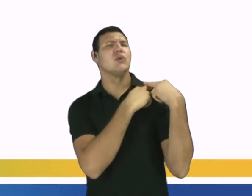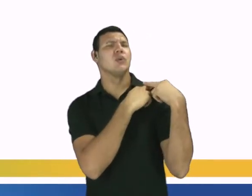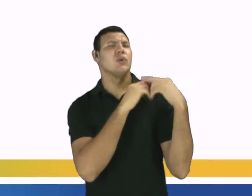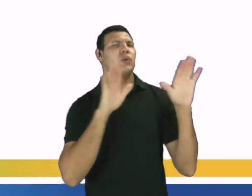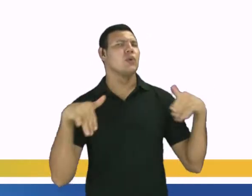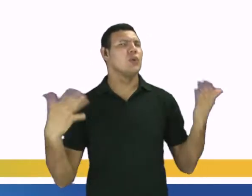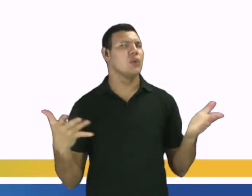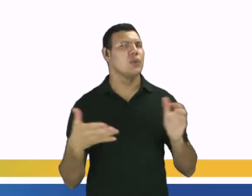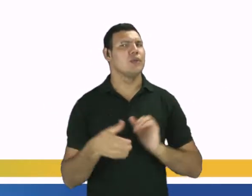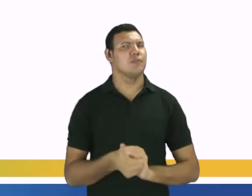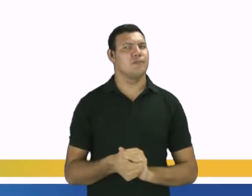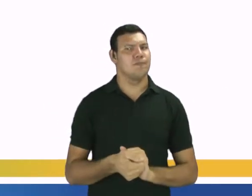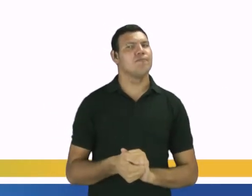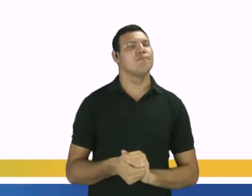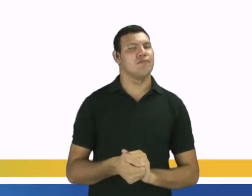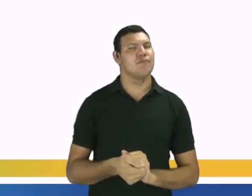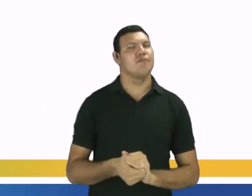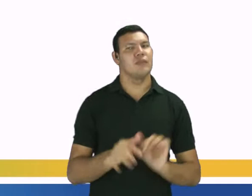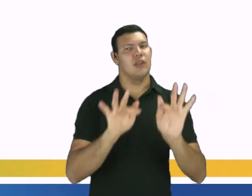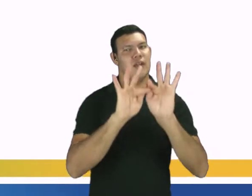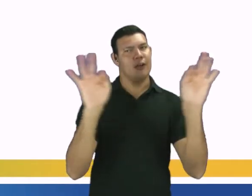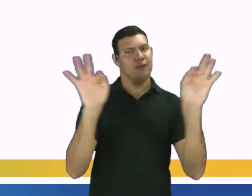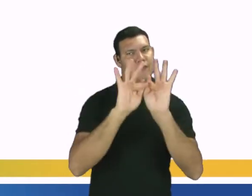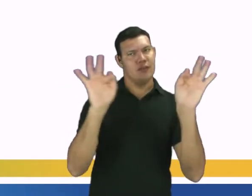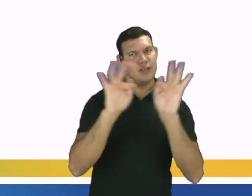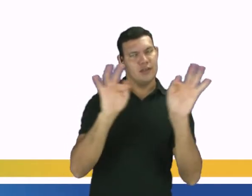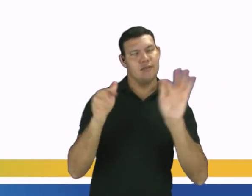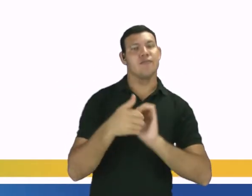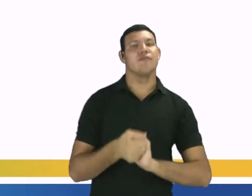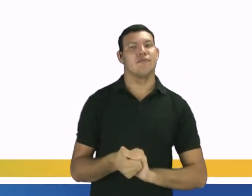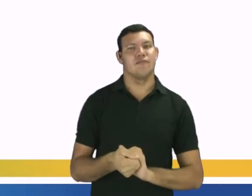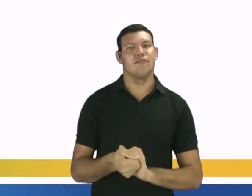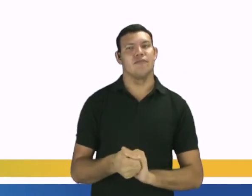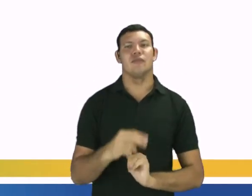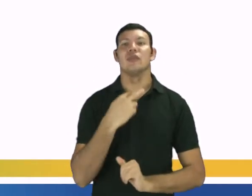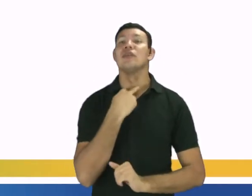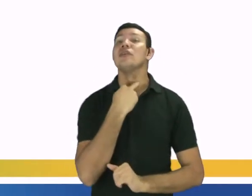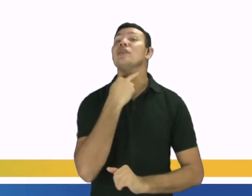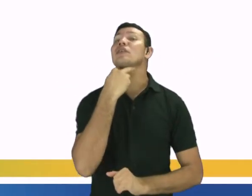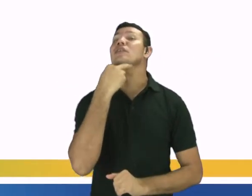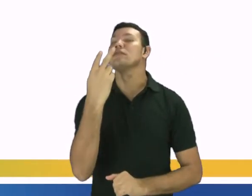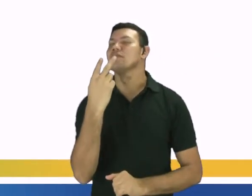para indicar uma frase exclamativa, um aumento de tom de voz, certo? No caso, buenos